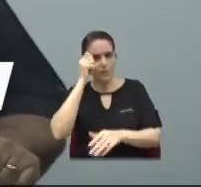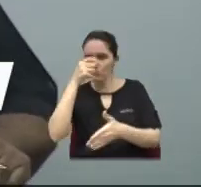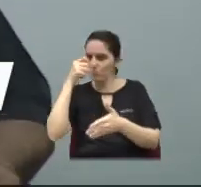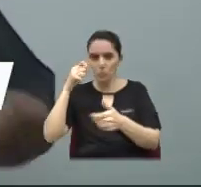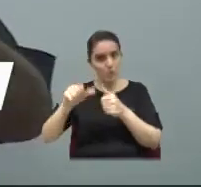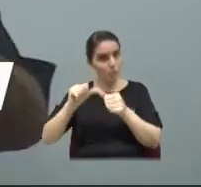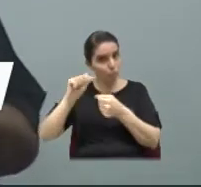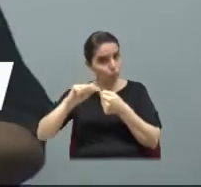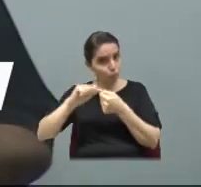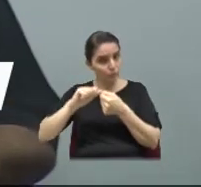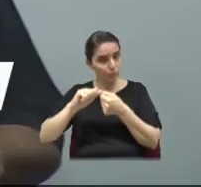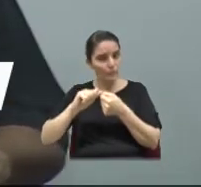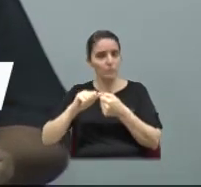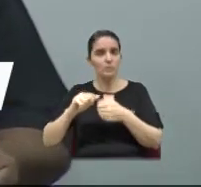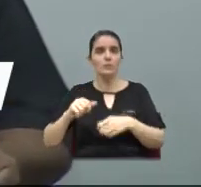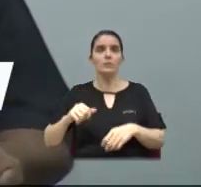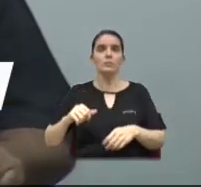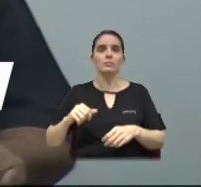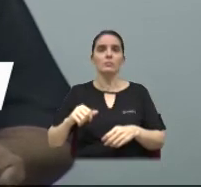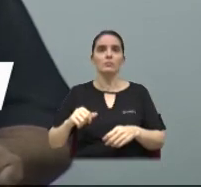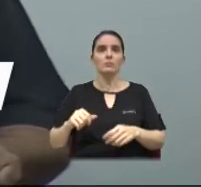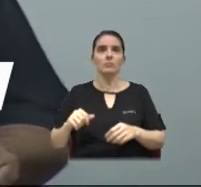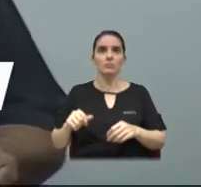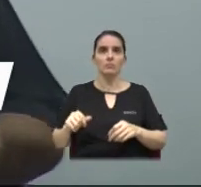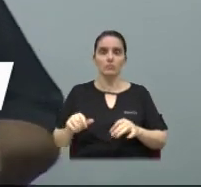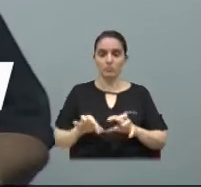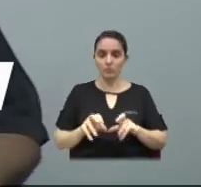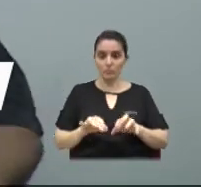cumprindo o seu dever, não, sobre o sistema.